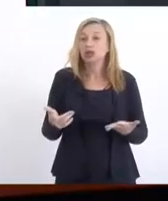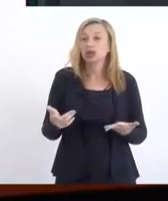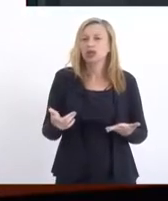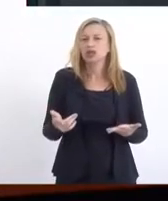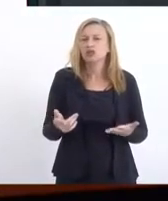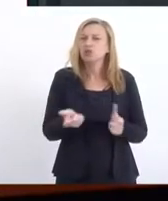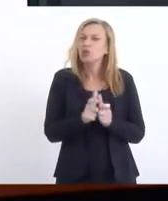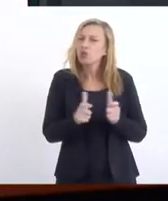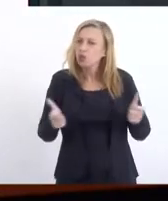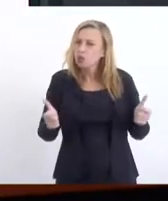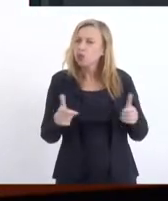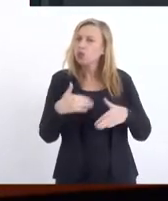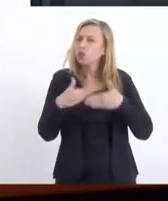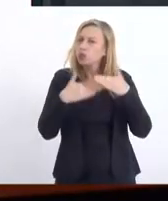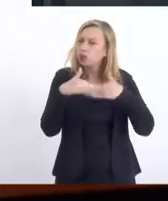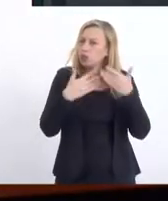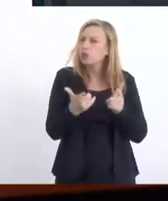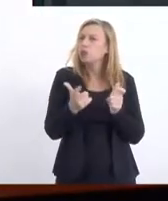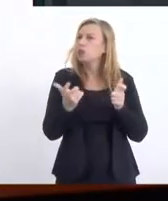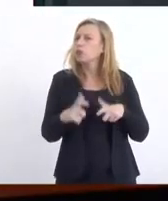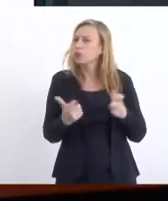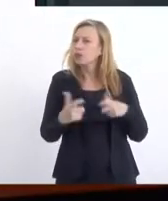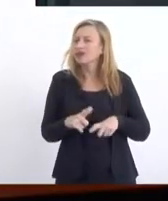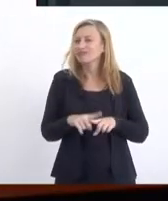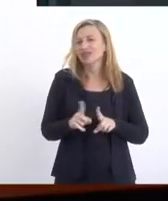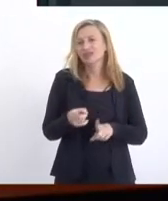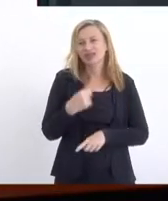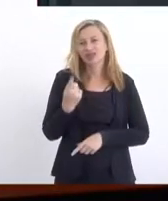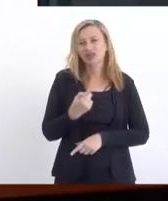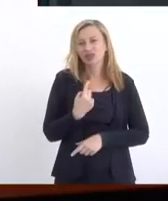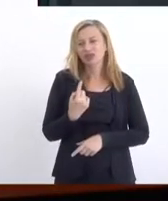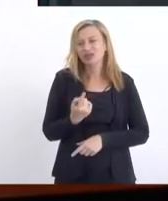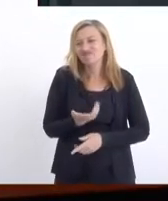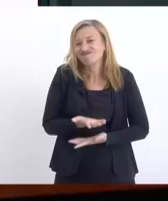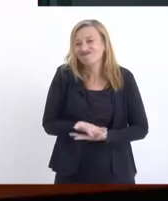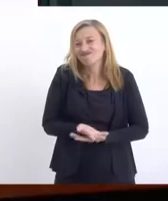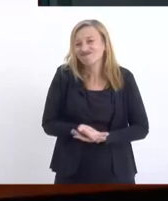um grande progresso para a região, mas para nós foi uma